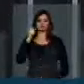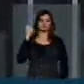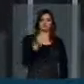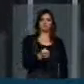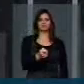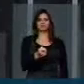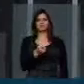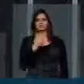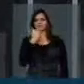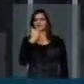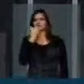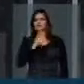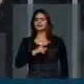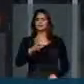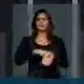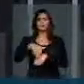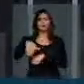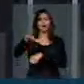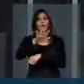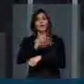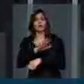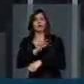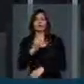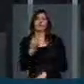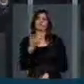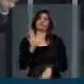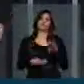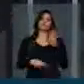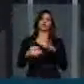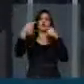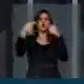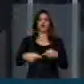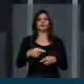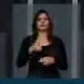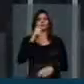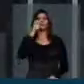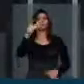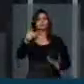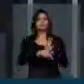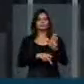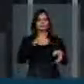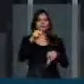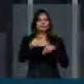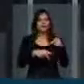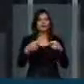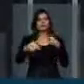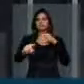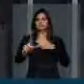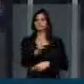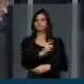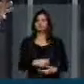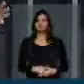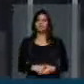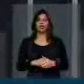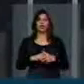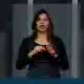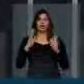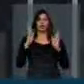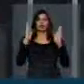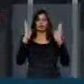empedernidas, sempre ou na maioria das vezes contra o interesse popular, né? E de